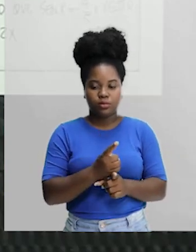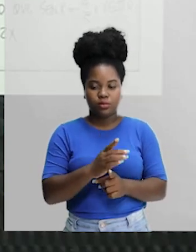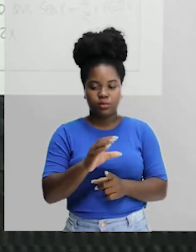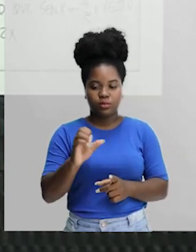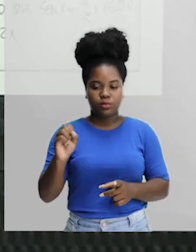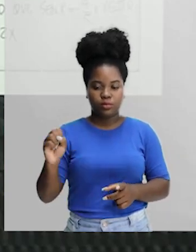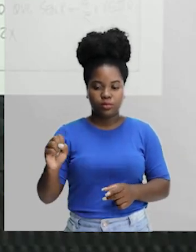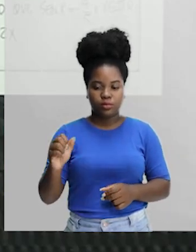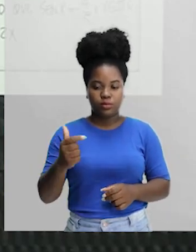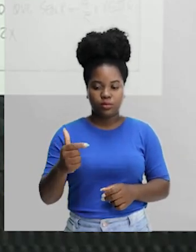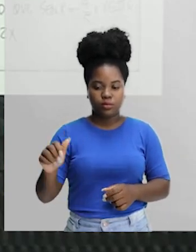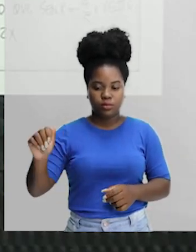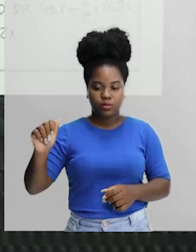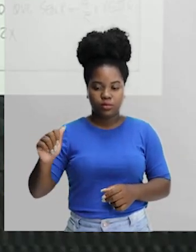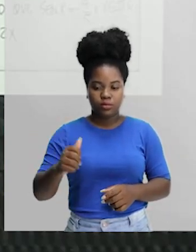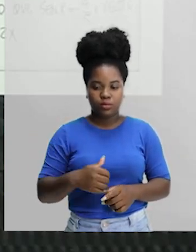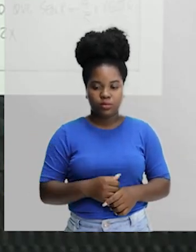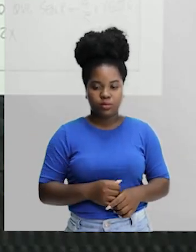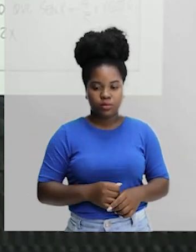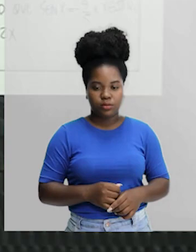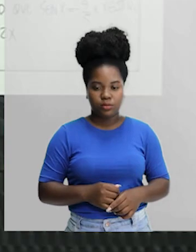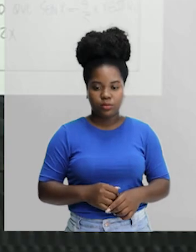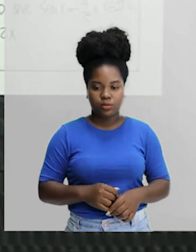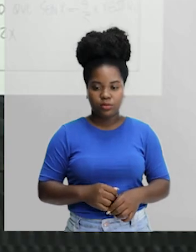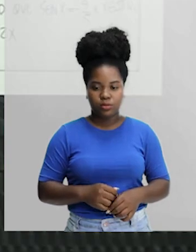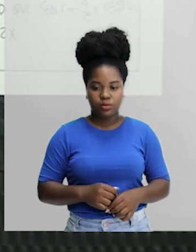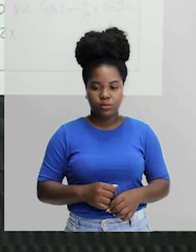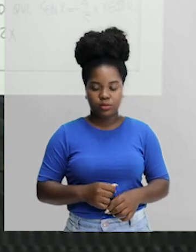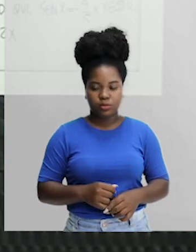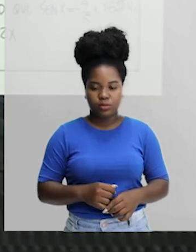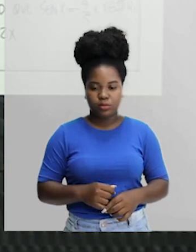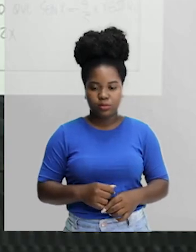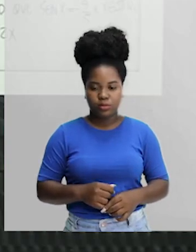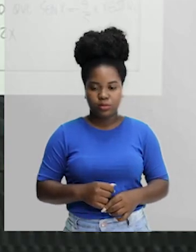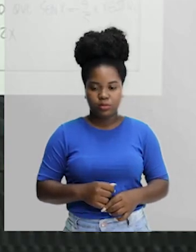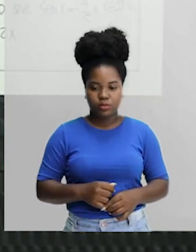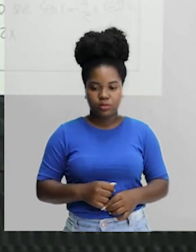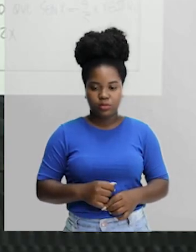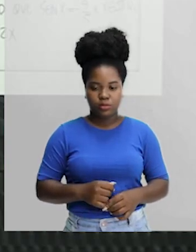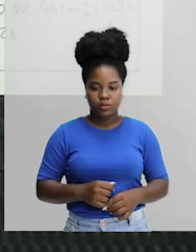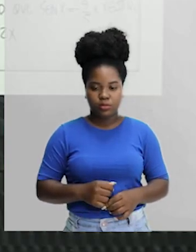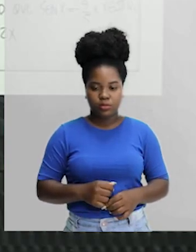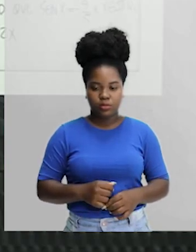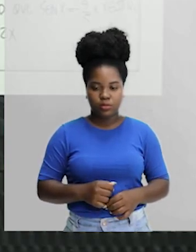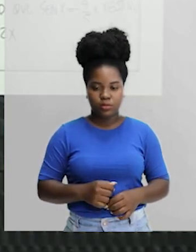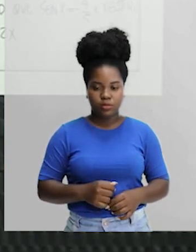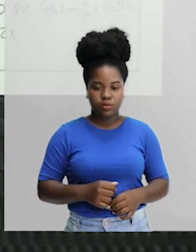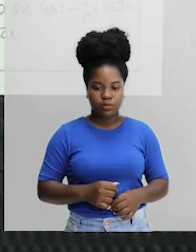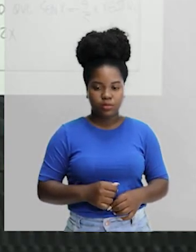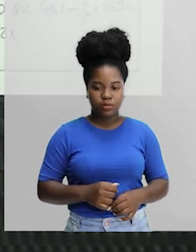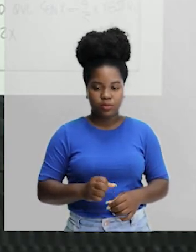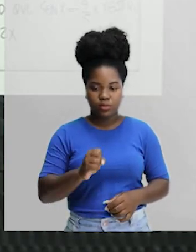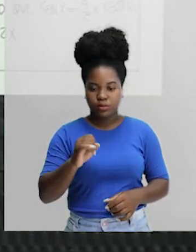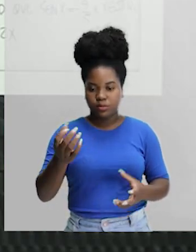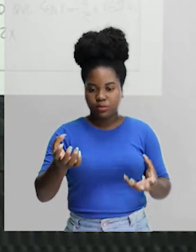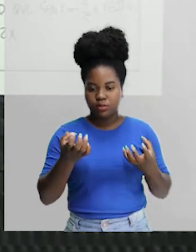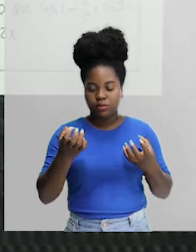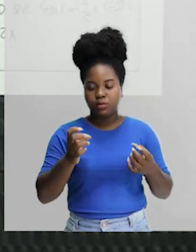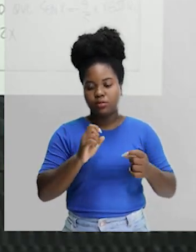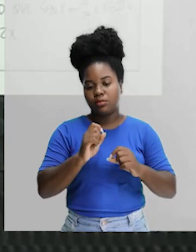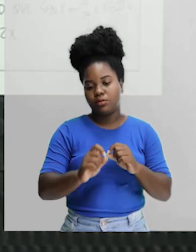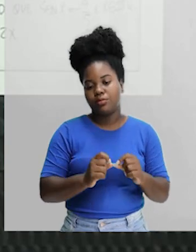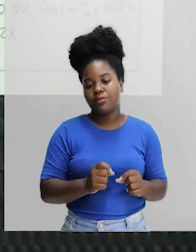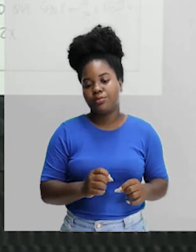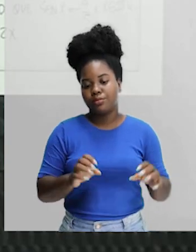cosseno de 2A. Certo? Aqui, turma, se a gente quisesse ainda,